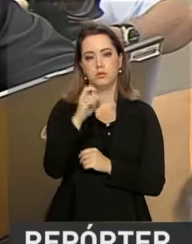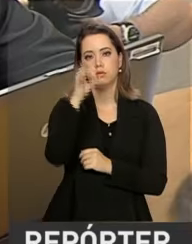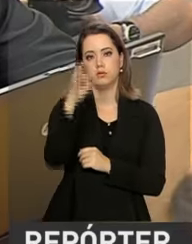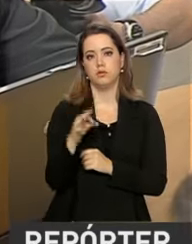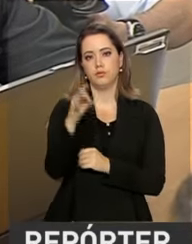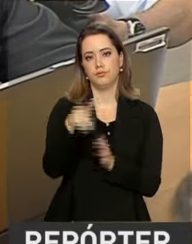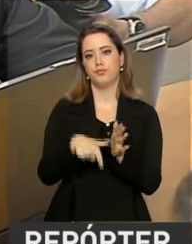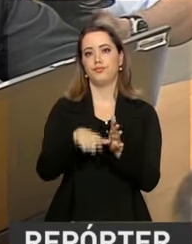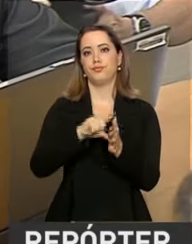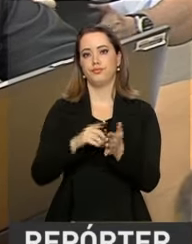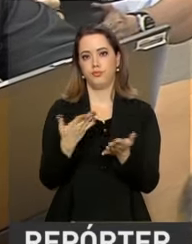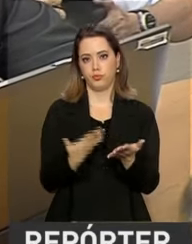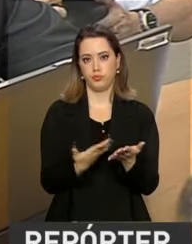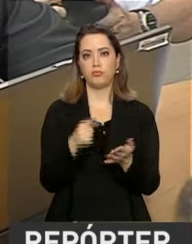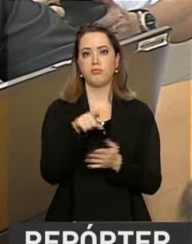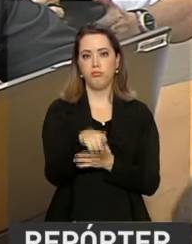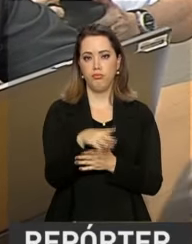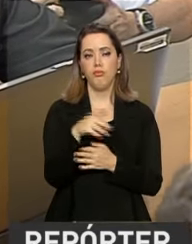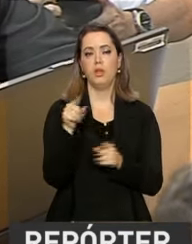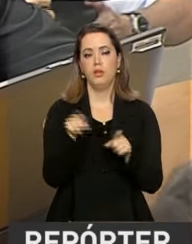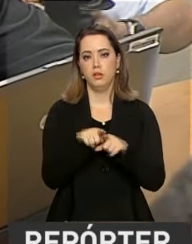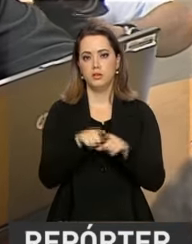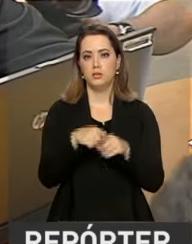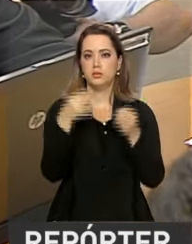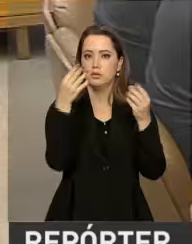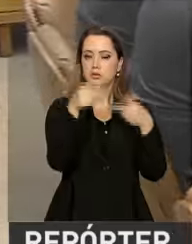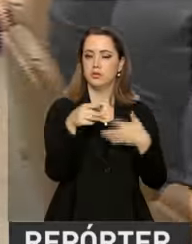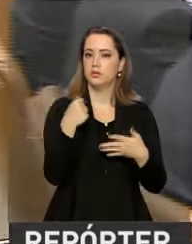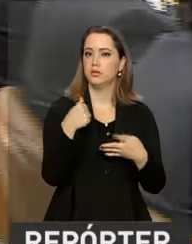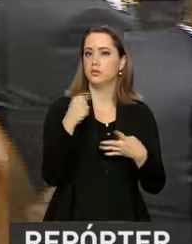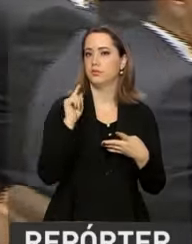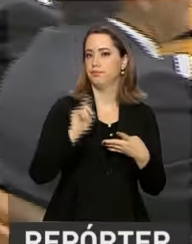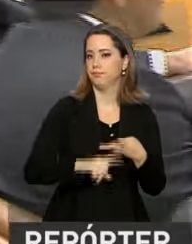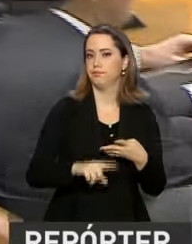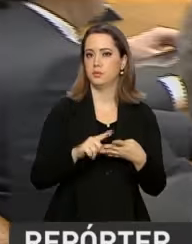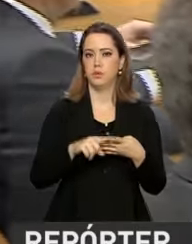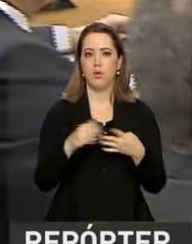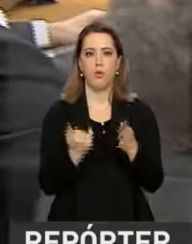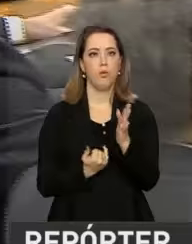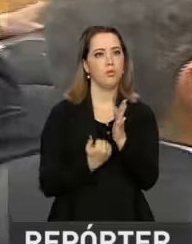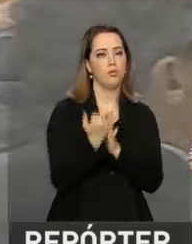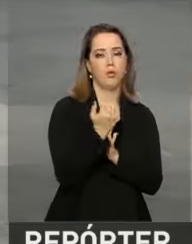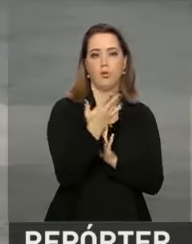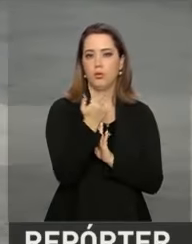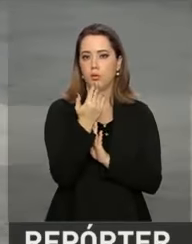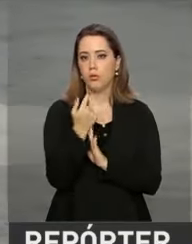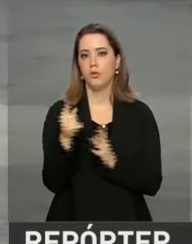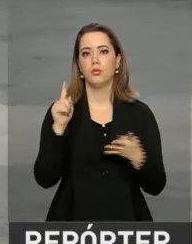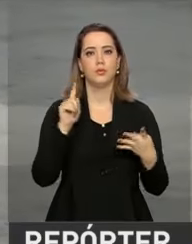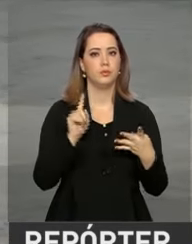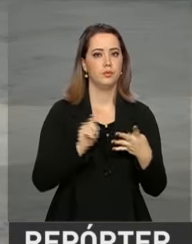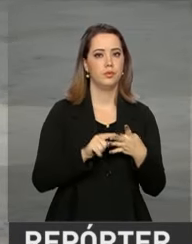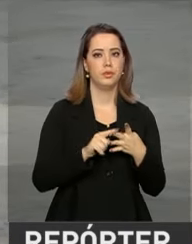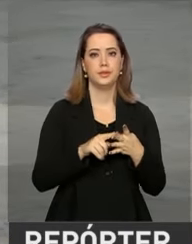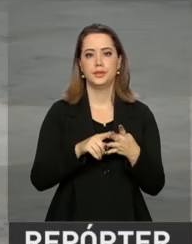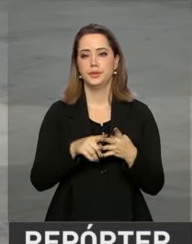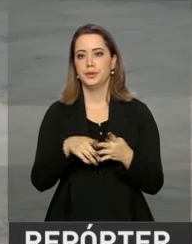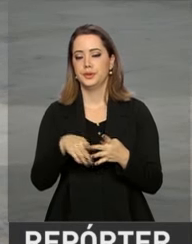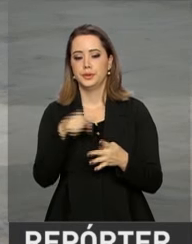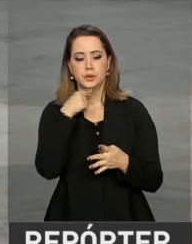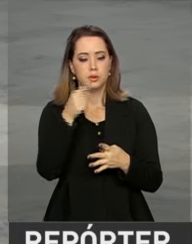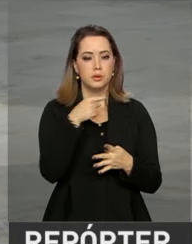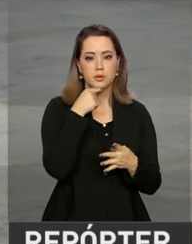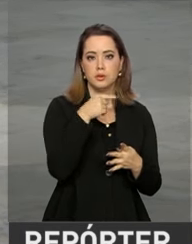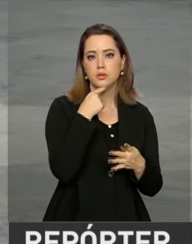Copom enumerou aí alguns pontos que podem influenciar nessa inflação, como, por exemplo, a alta do preço dos alimentos, as incertezas com relação